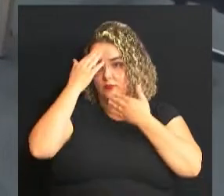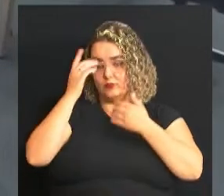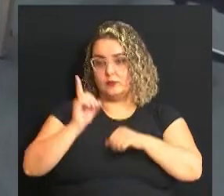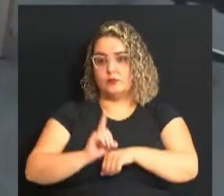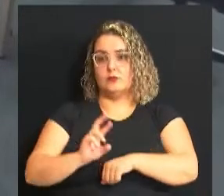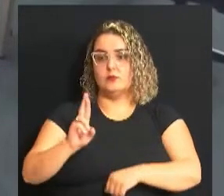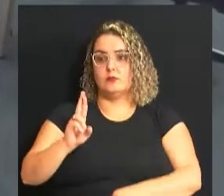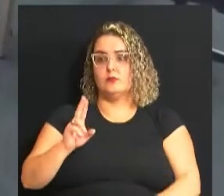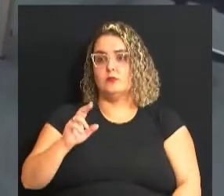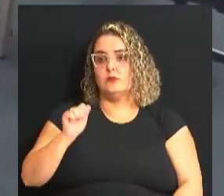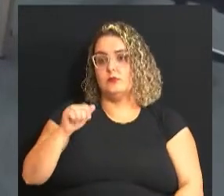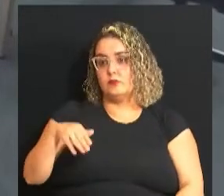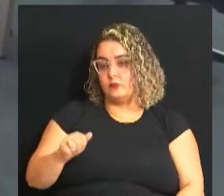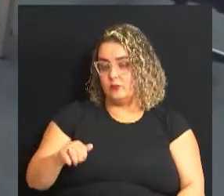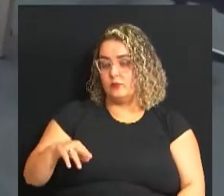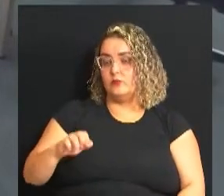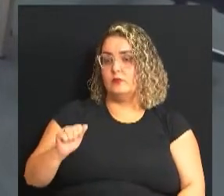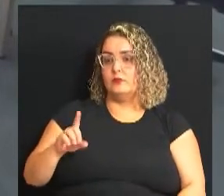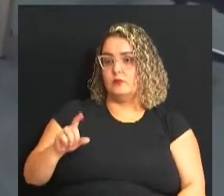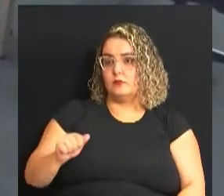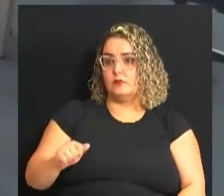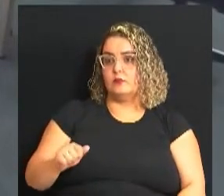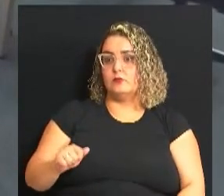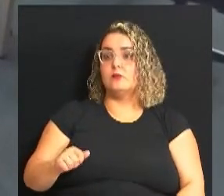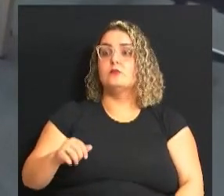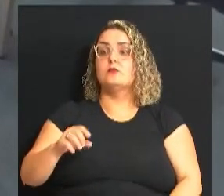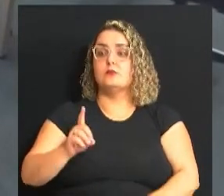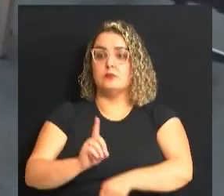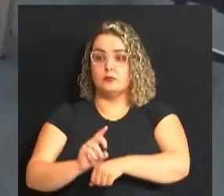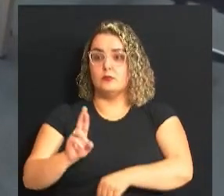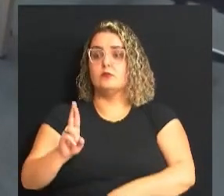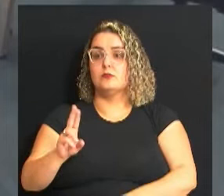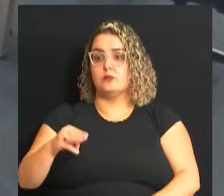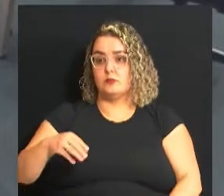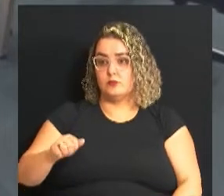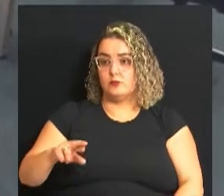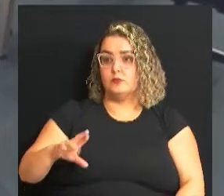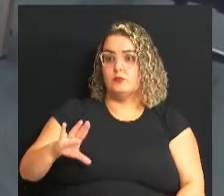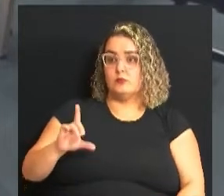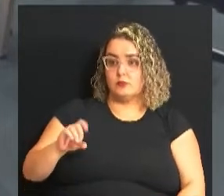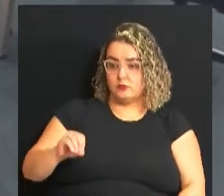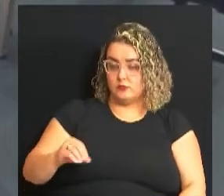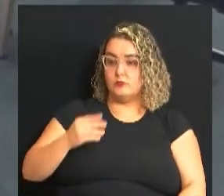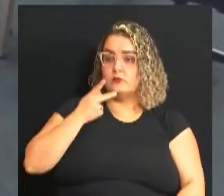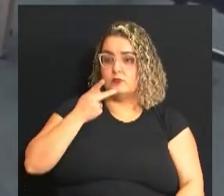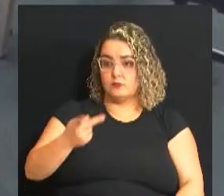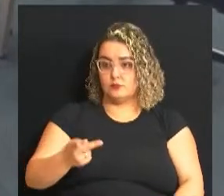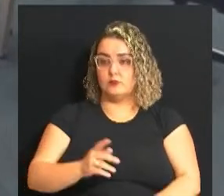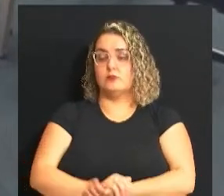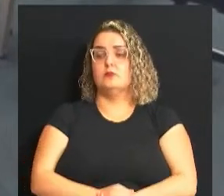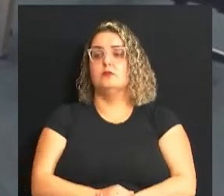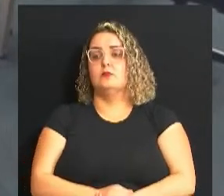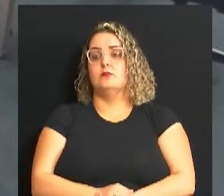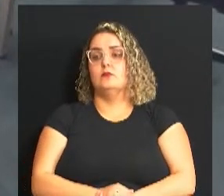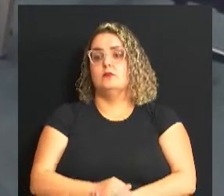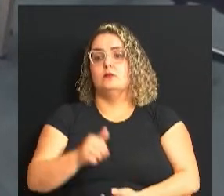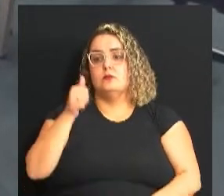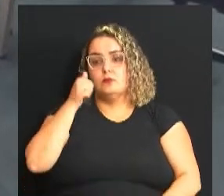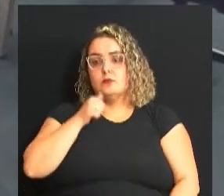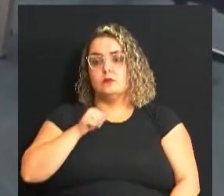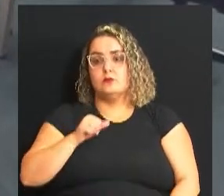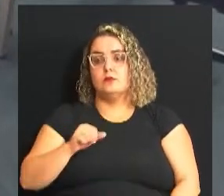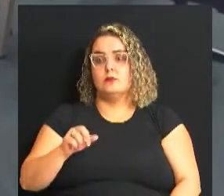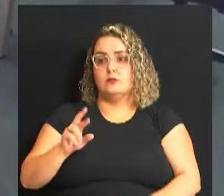queria que o doutor Marcelo pudesse respondê-la, por favor. Obrigado, doutor Marcelo. Doutora Amanda, primeiro,